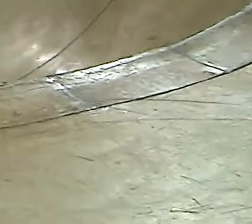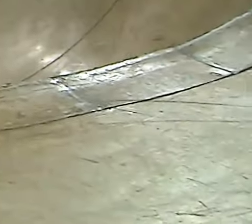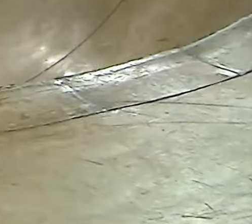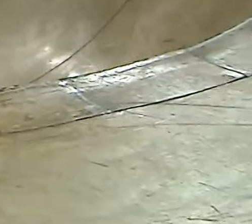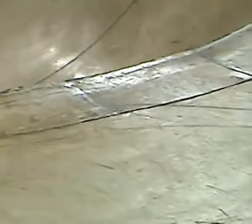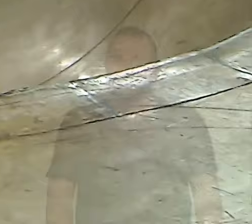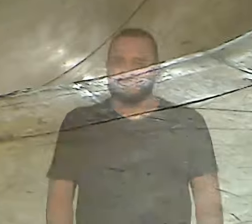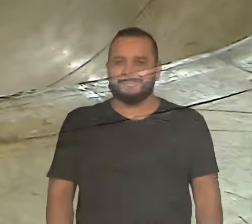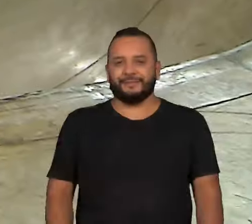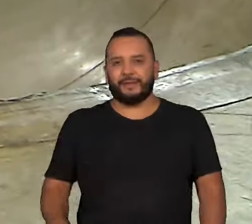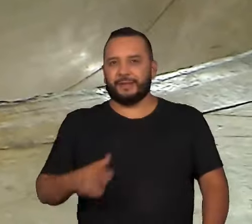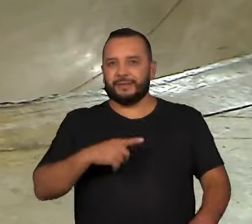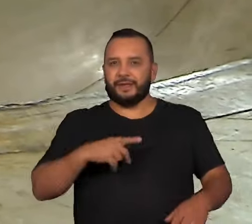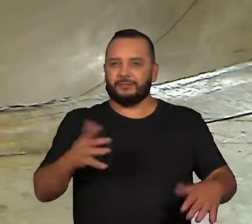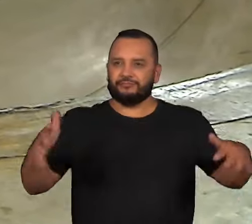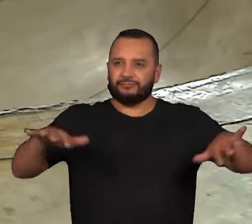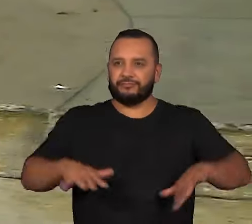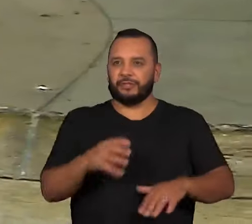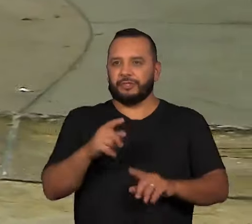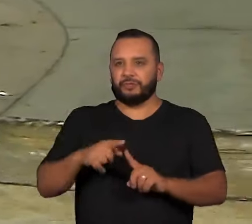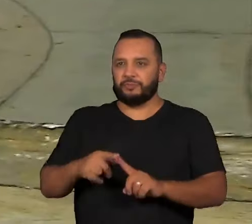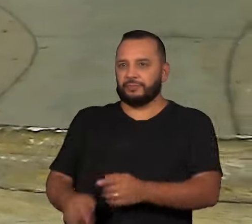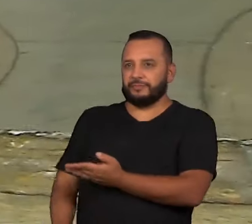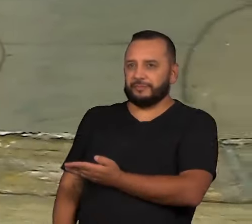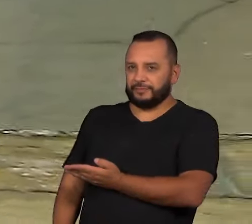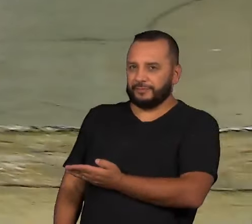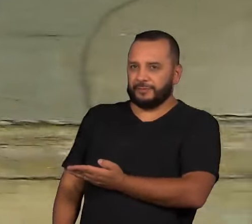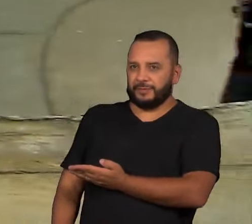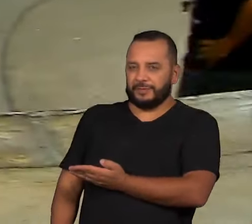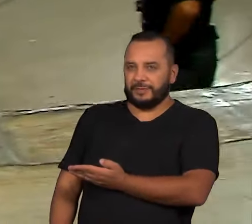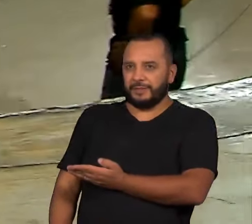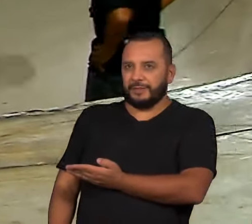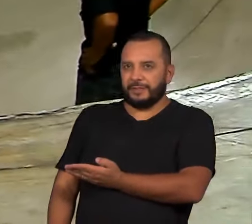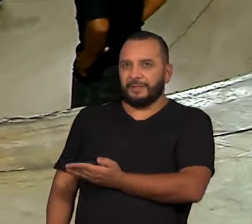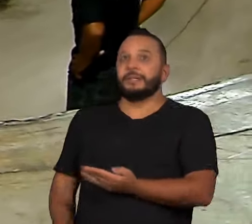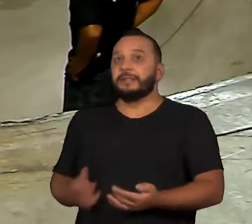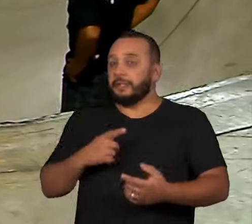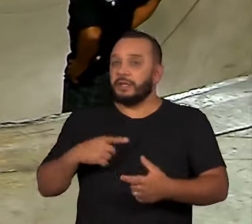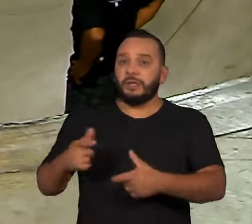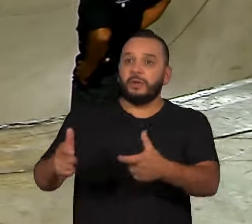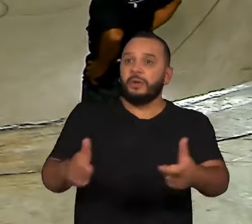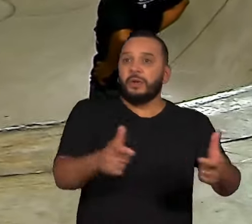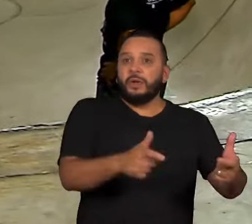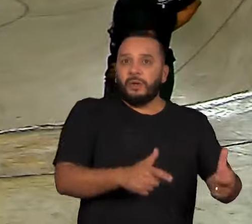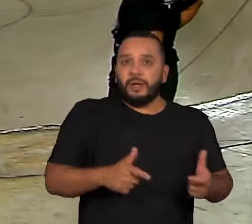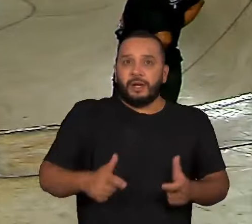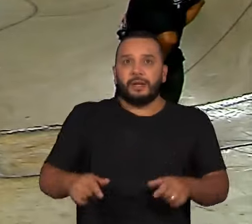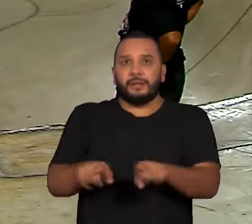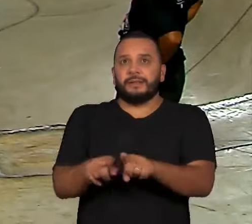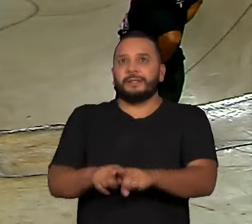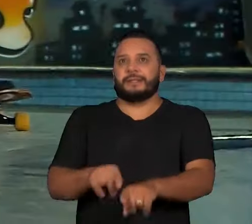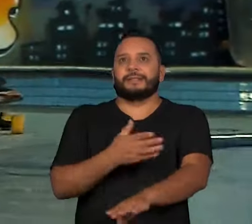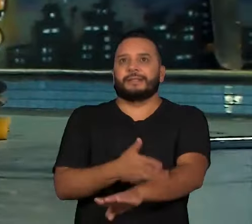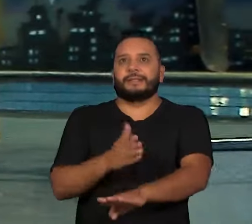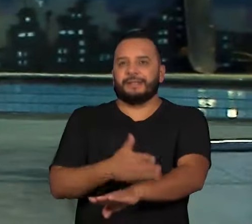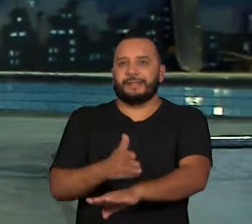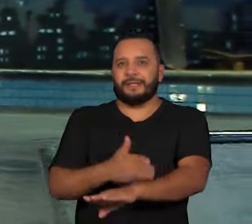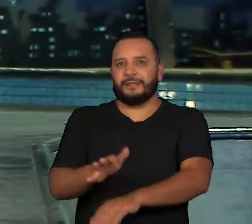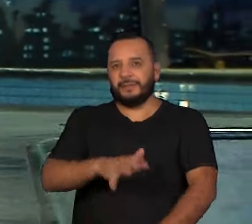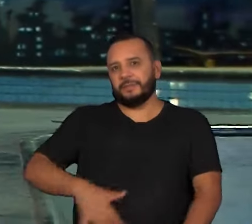A pista é do tipo streetball, onde oferece aos skatistas locais uma oportunidade para praticar em um